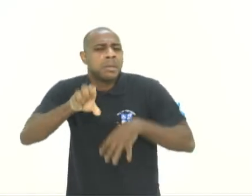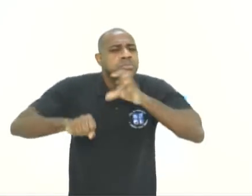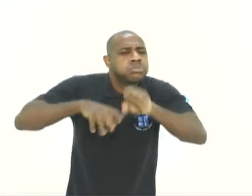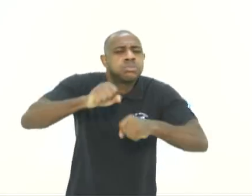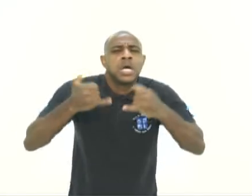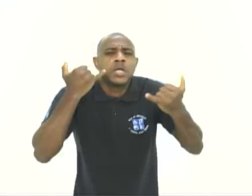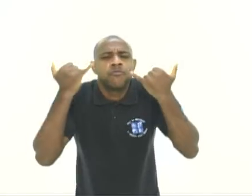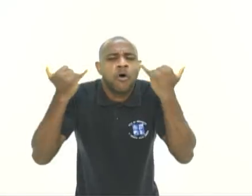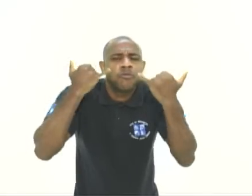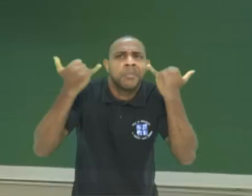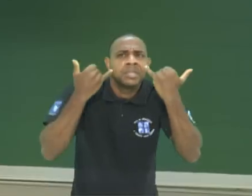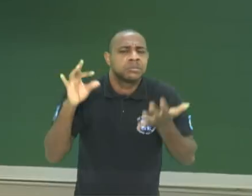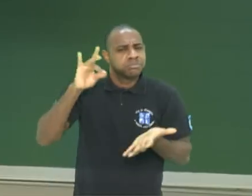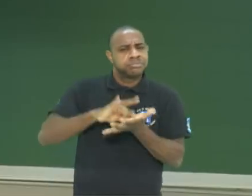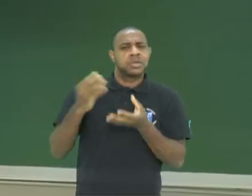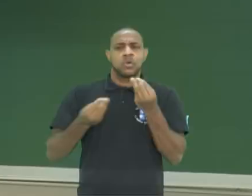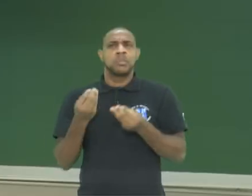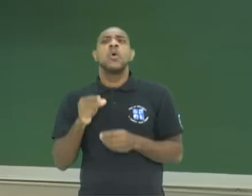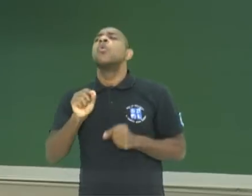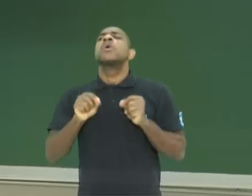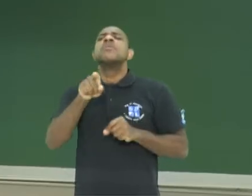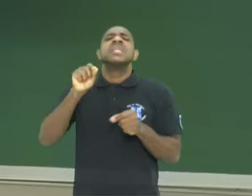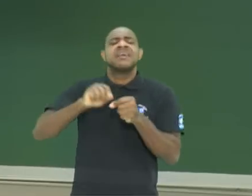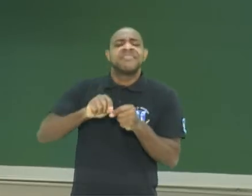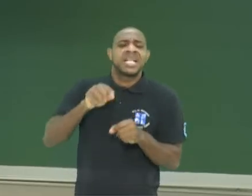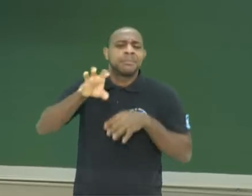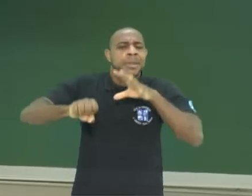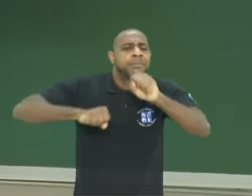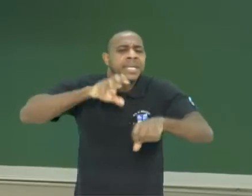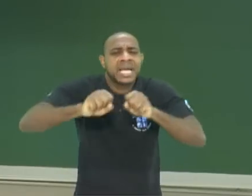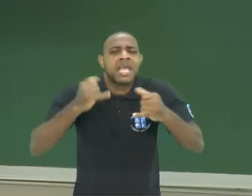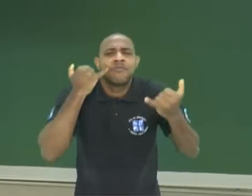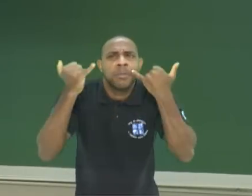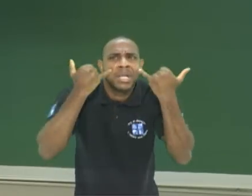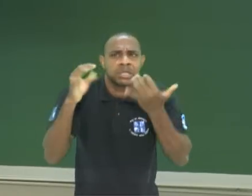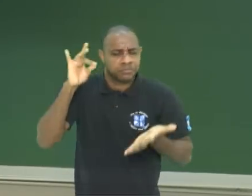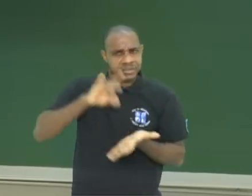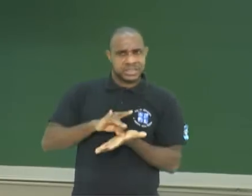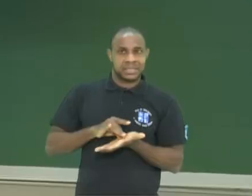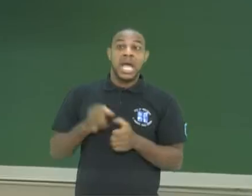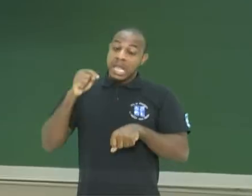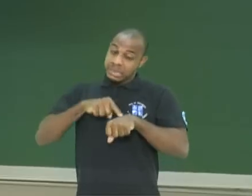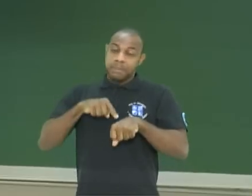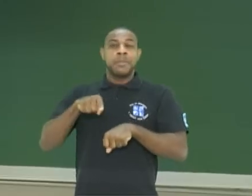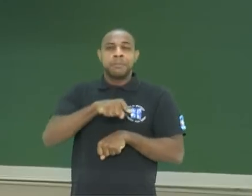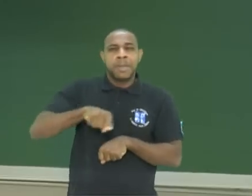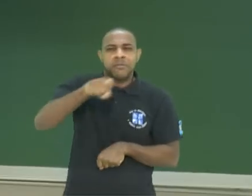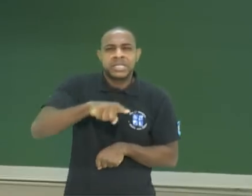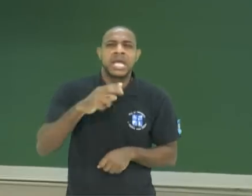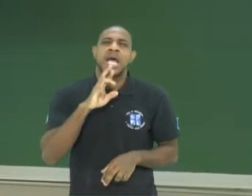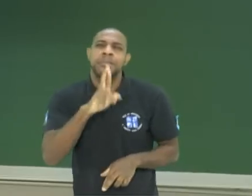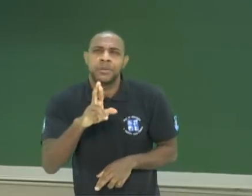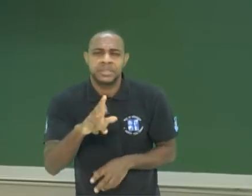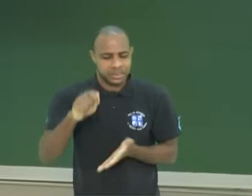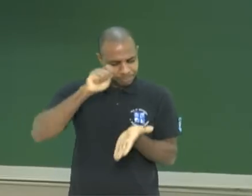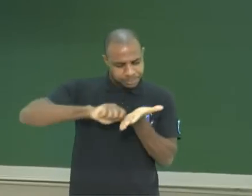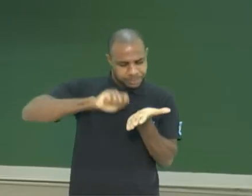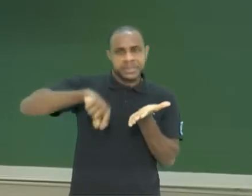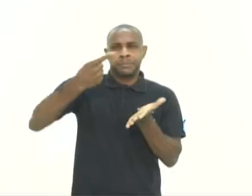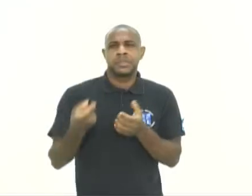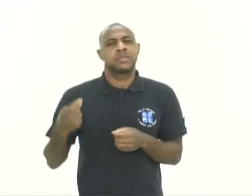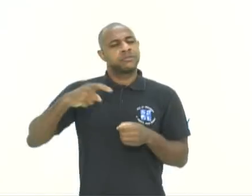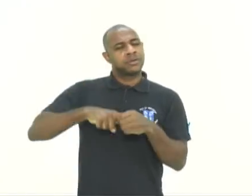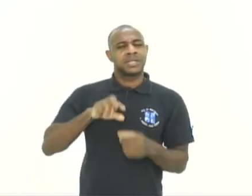de informações? O que você faz para ir em busca de informações? Eu vou dar um tempo para você responder aí no seu caderno e eu já